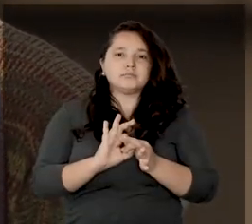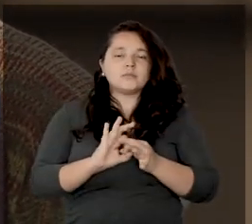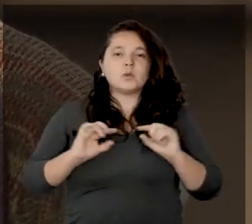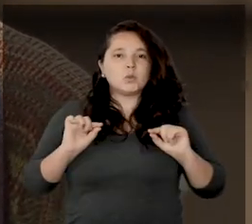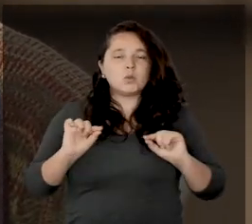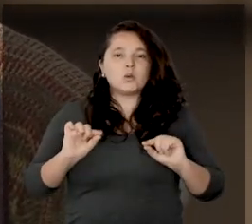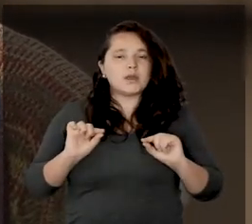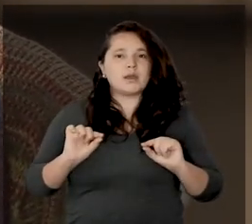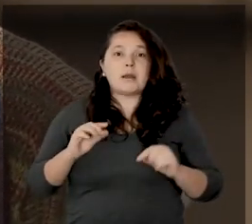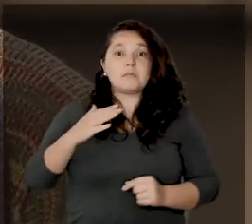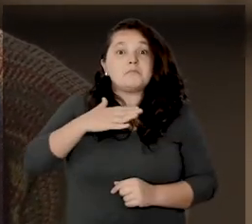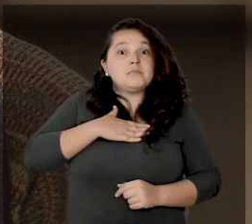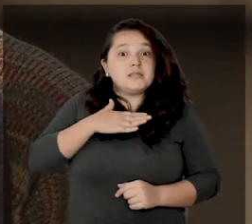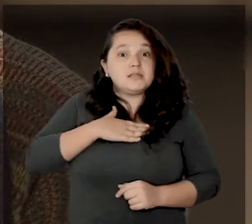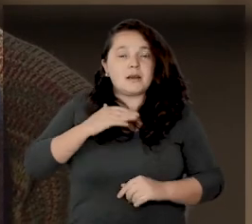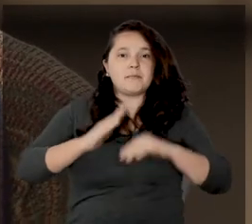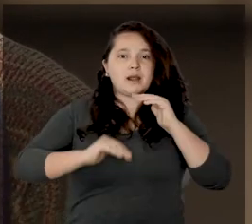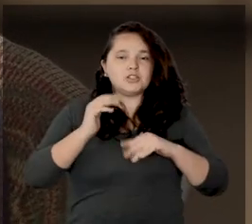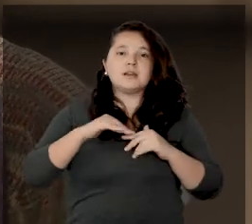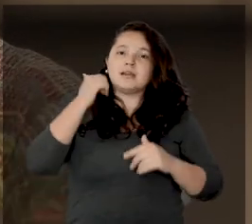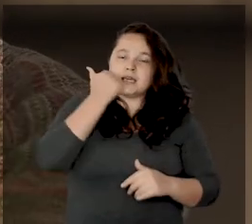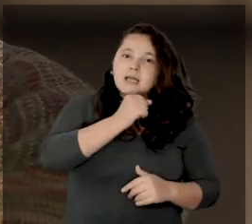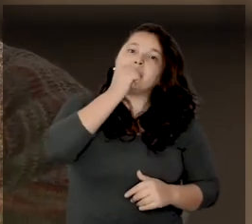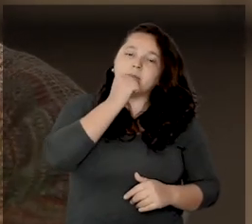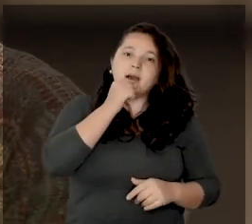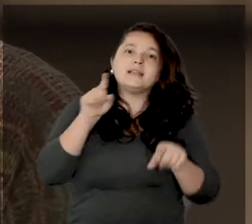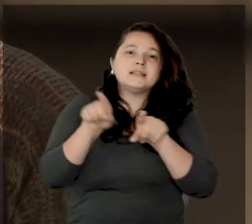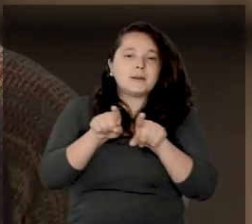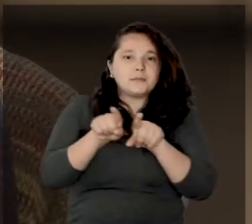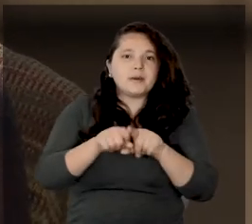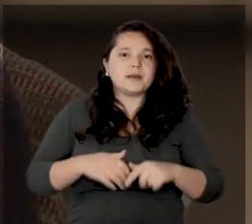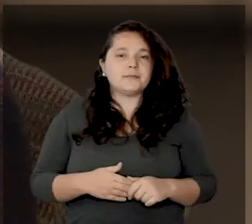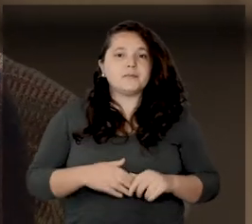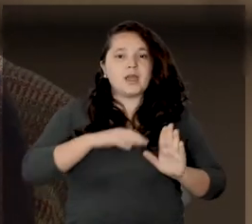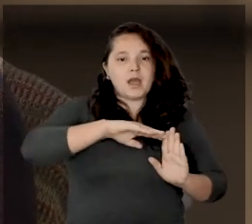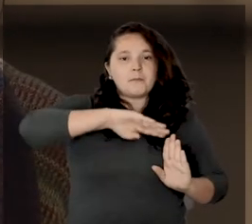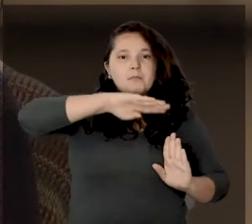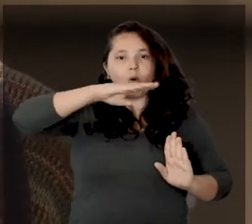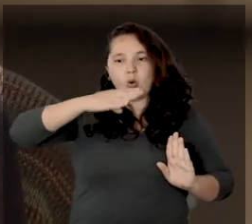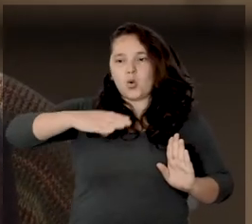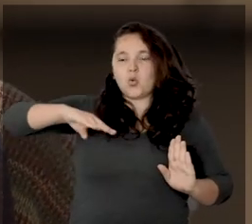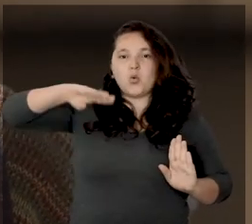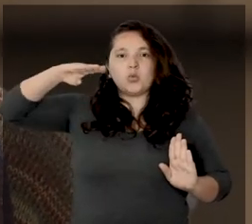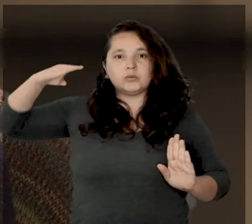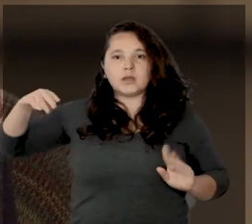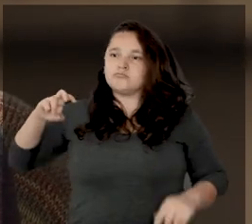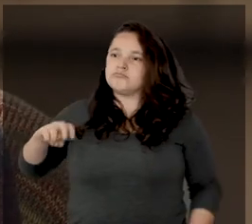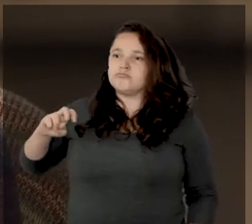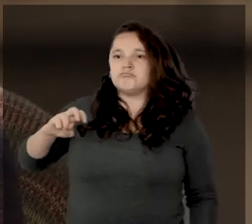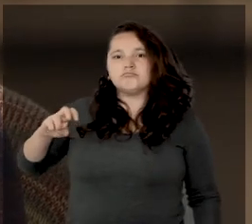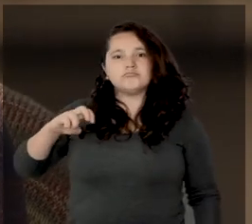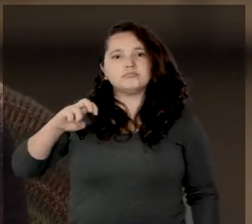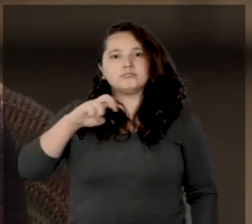minha, especialmente da minha mãe, que era a gente cruzar as montanhas para poder visitar os nossos parentes que estavam atrás,